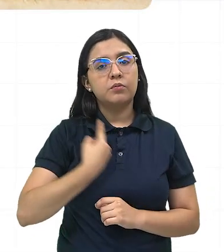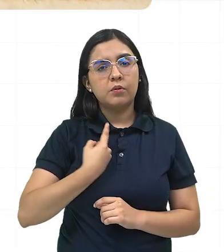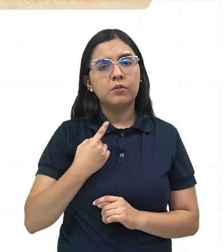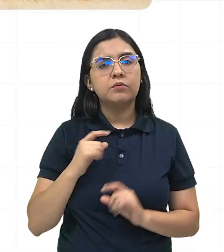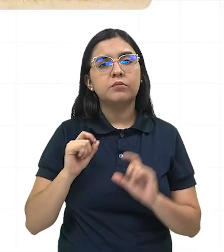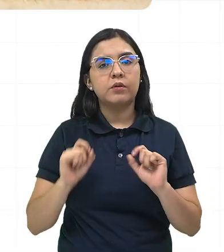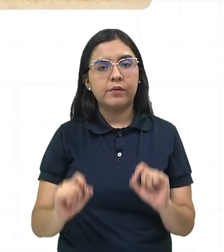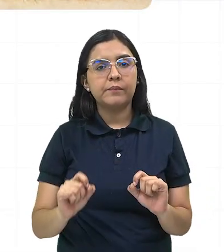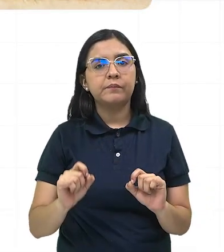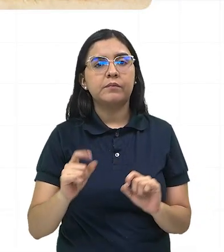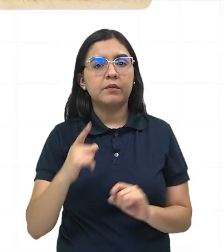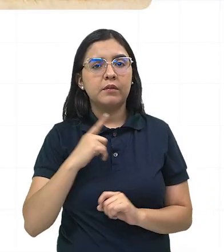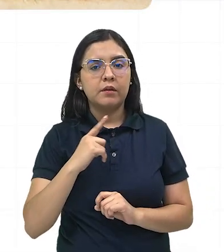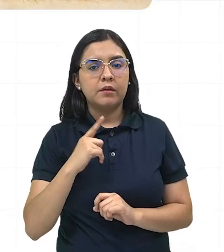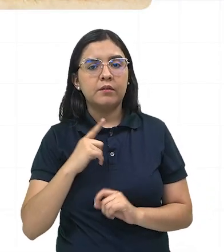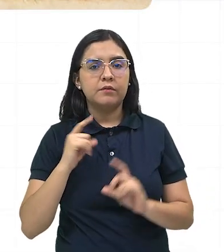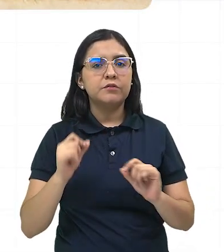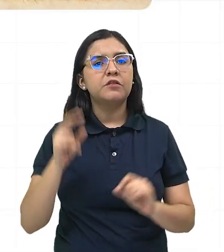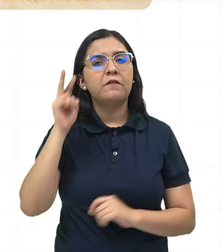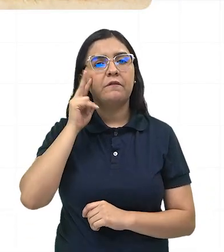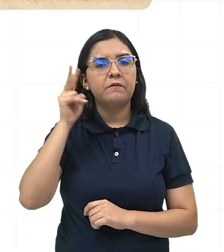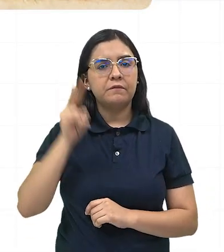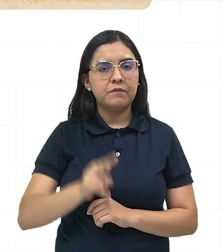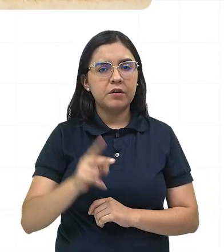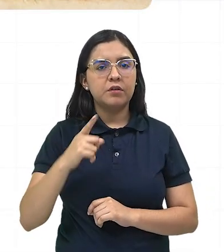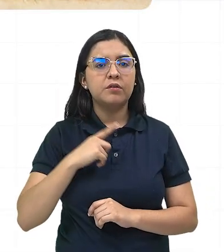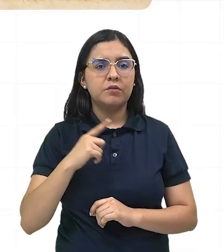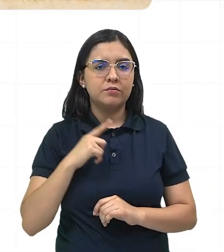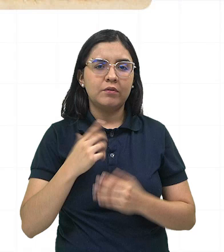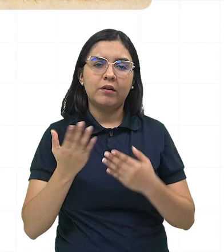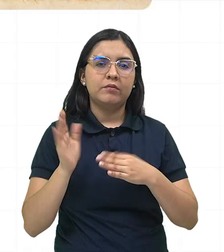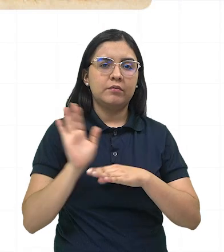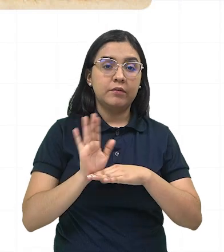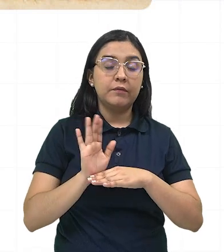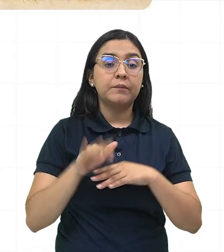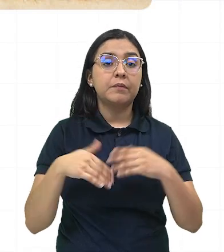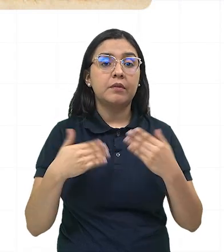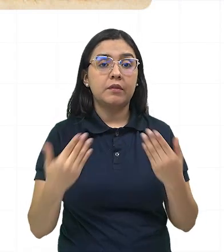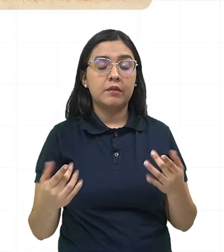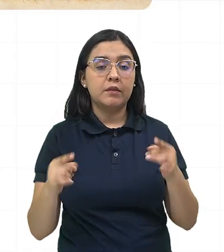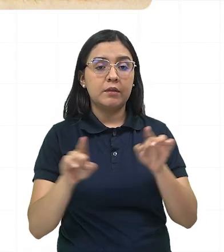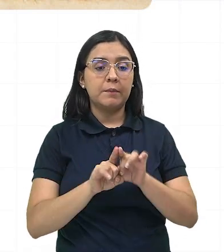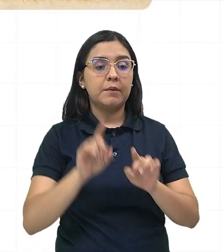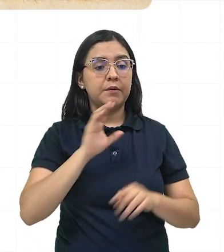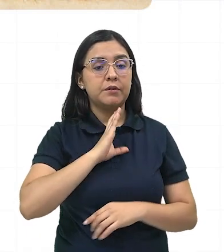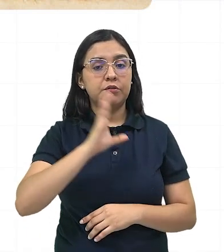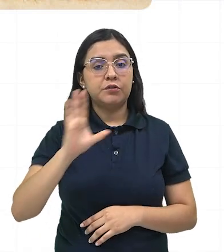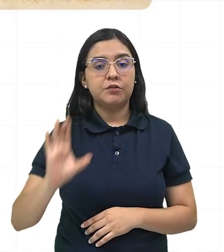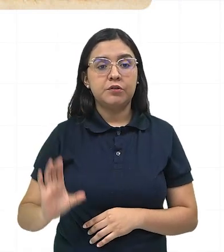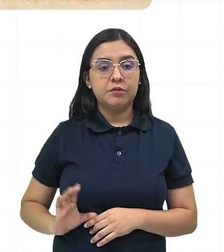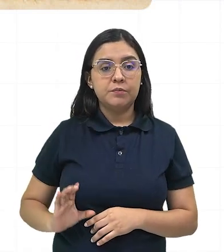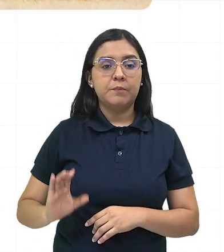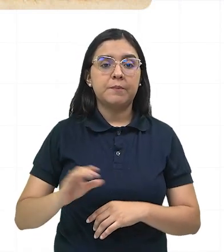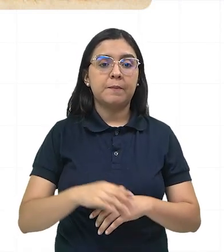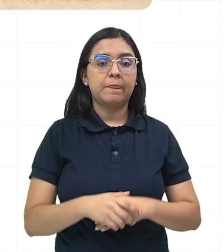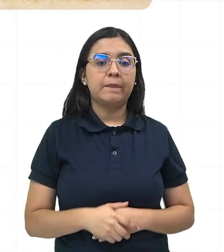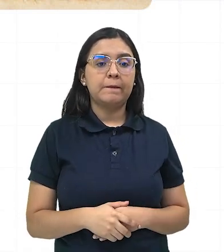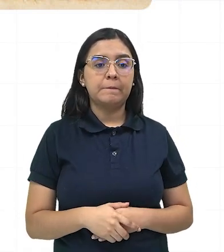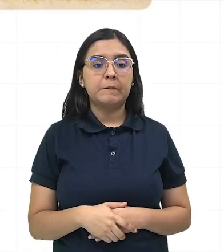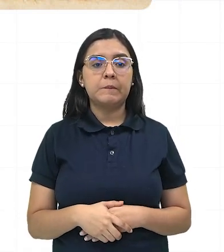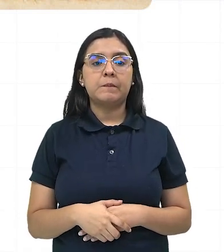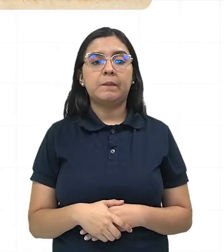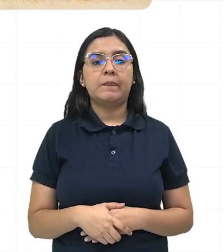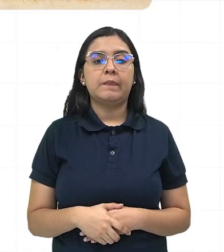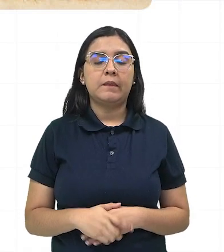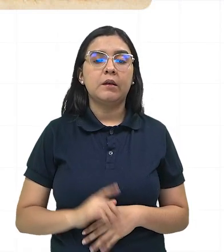alguma maneira, teve contato aí nos desenhos animados da vida, né? Também no cristianismo, nós